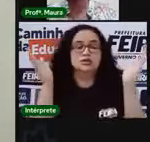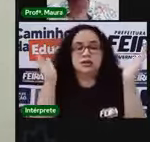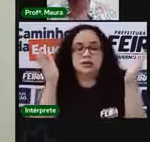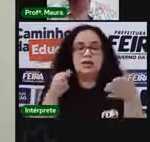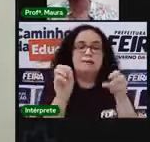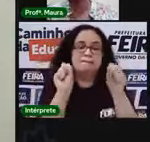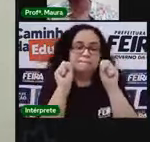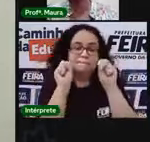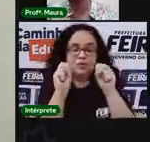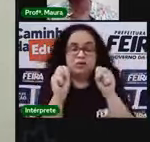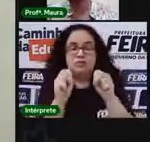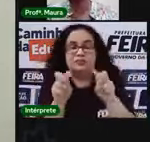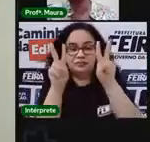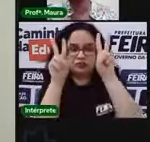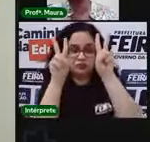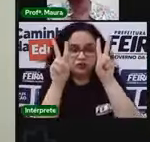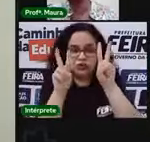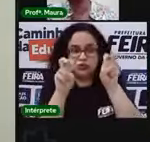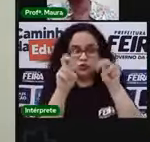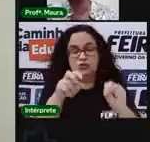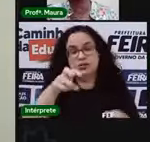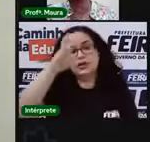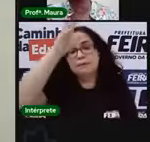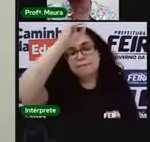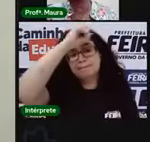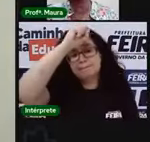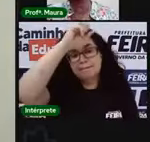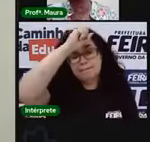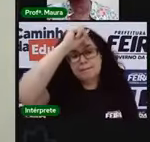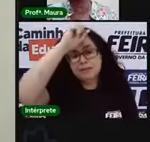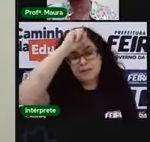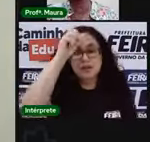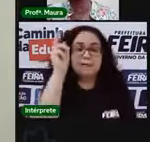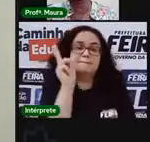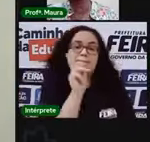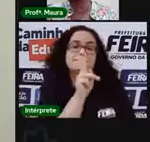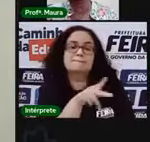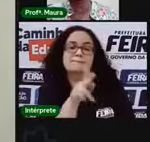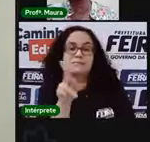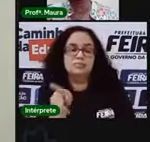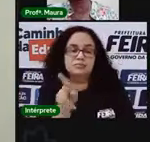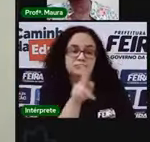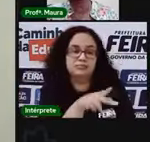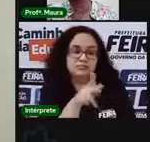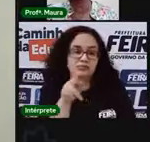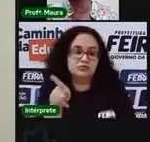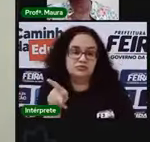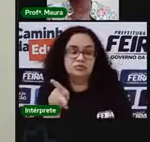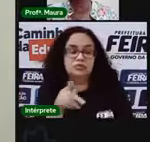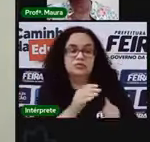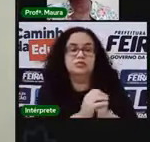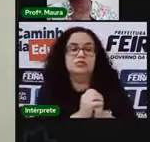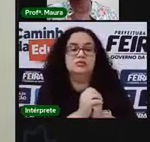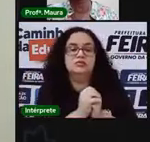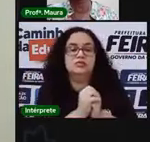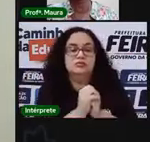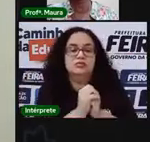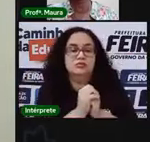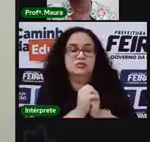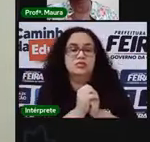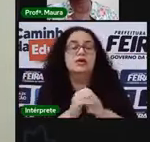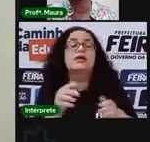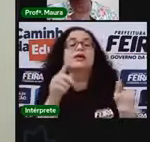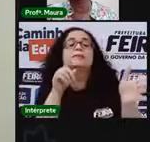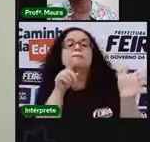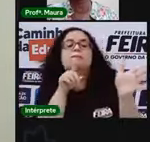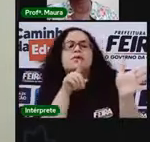ser conteúdo de aprendizado e instrumento de avaliação. Né? O professor está ligado nisso aí. Vamos lá. Estão